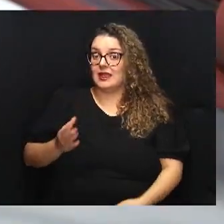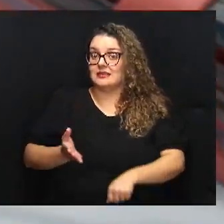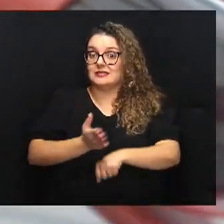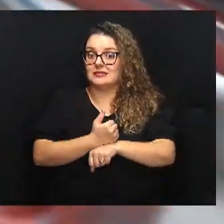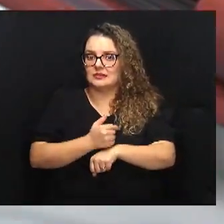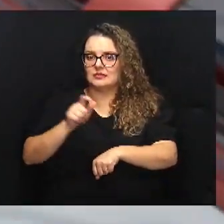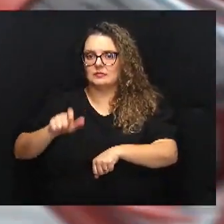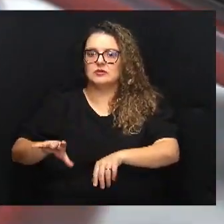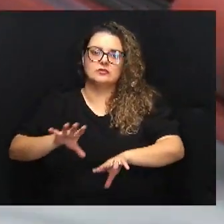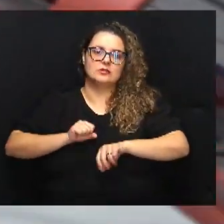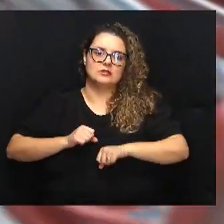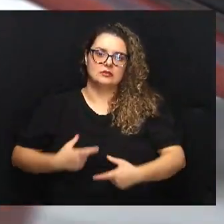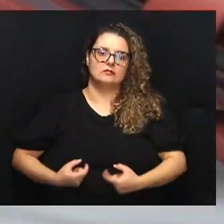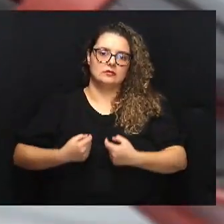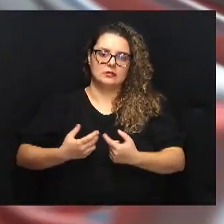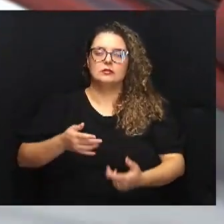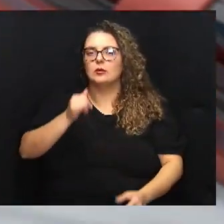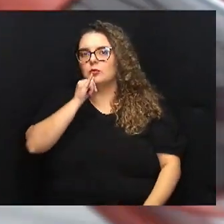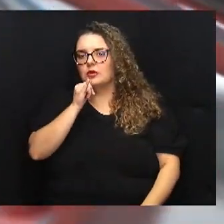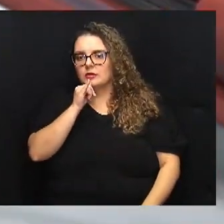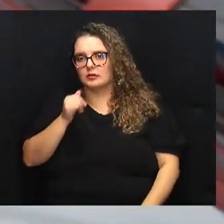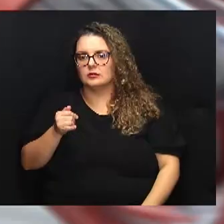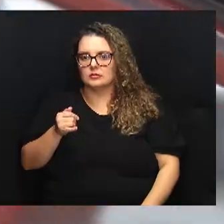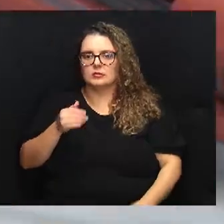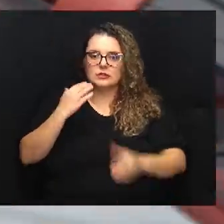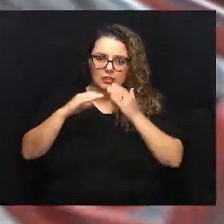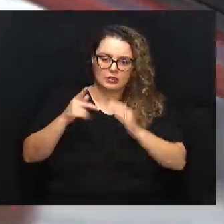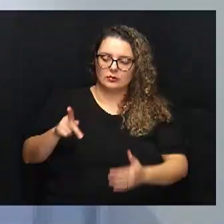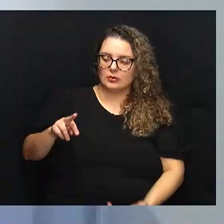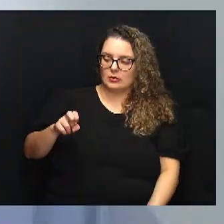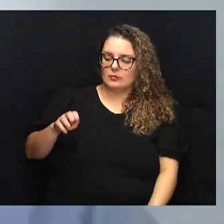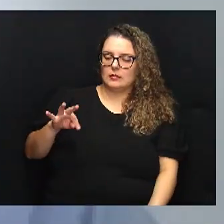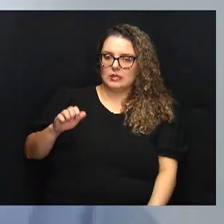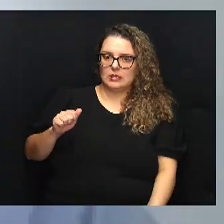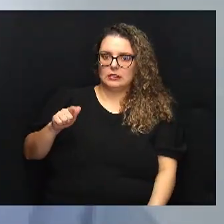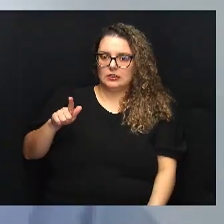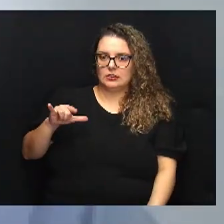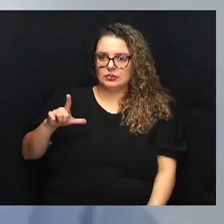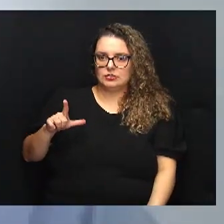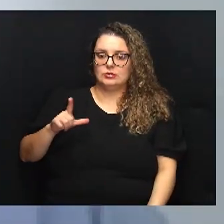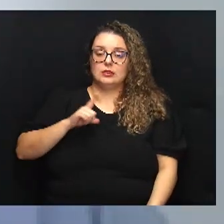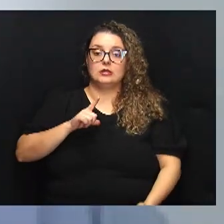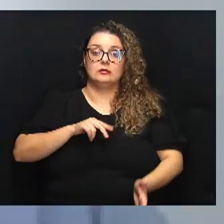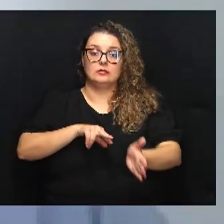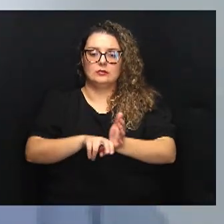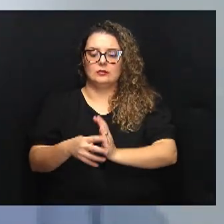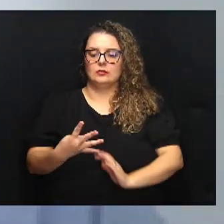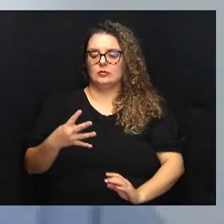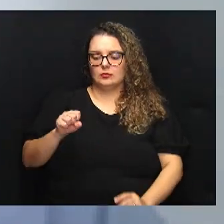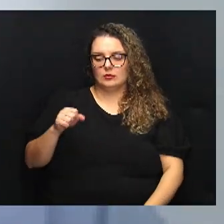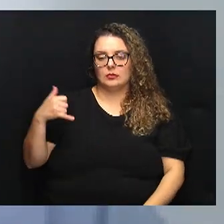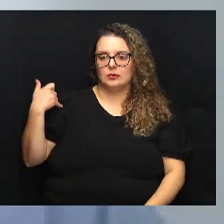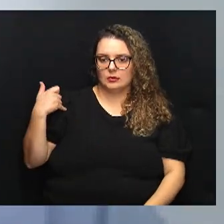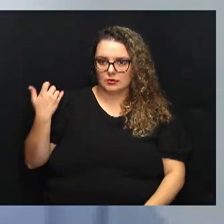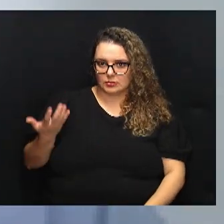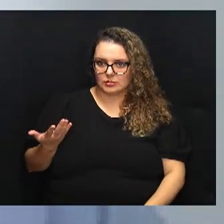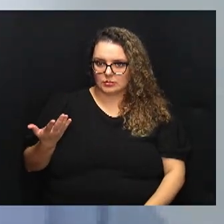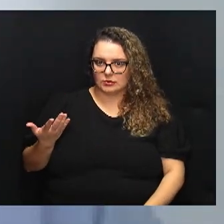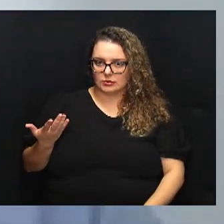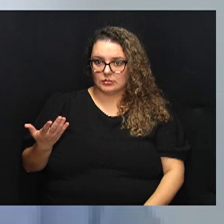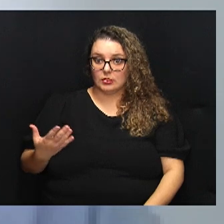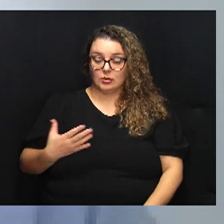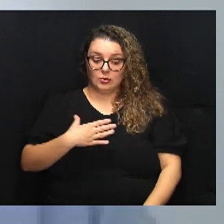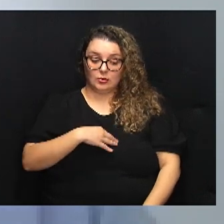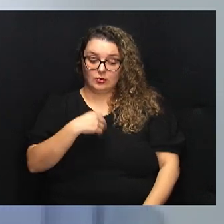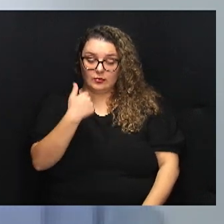acometida. Então, vou usar o exemplo da cantora Preta Gil, né? Ela teve o diagnóstico com 48 anos. Então, o